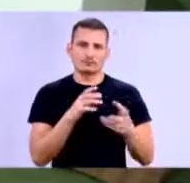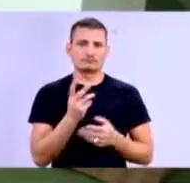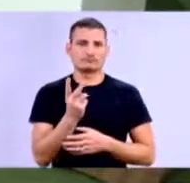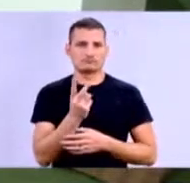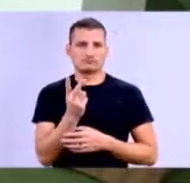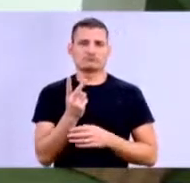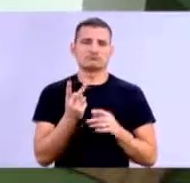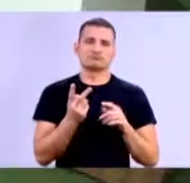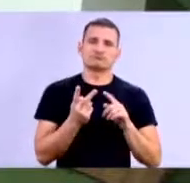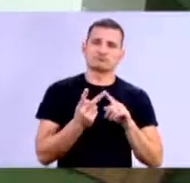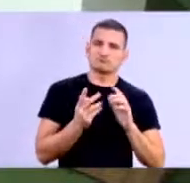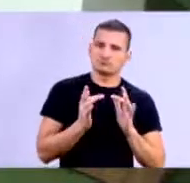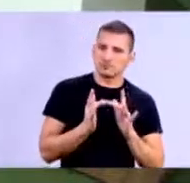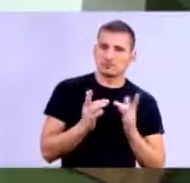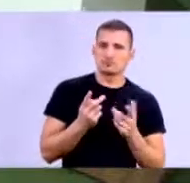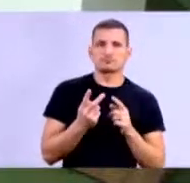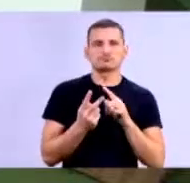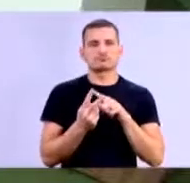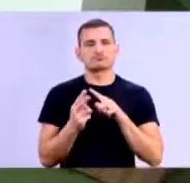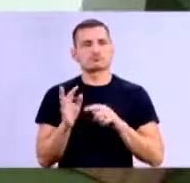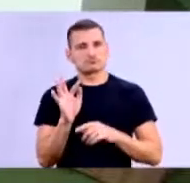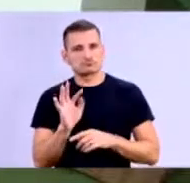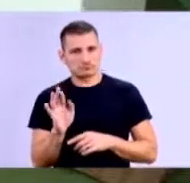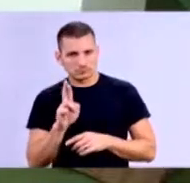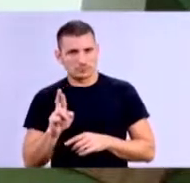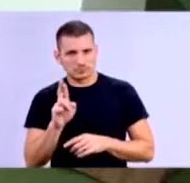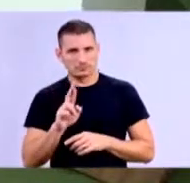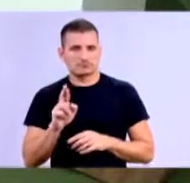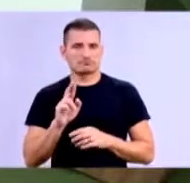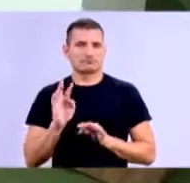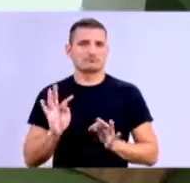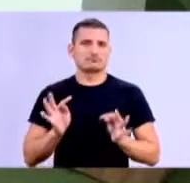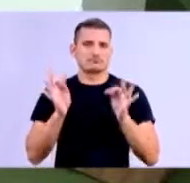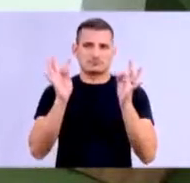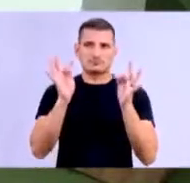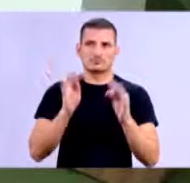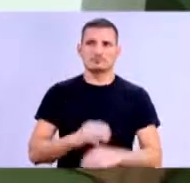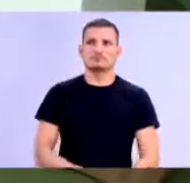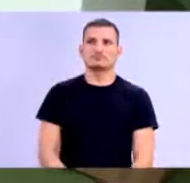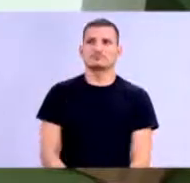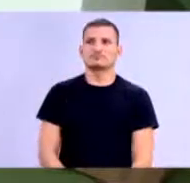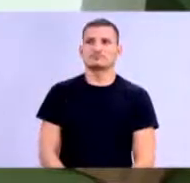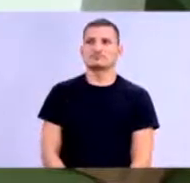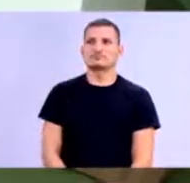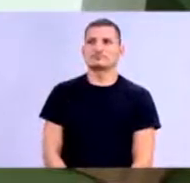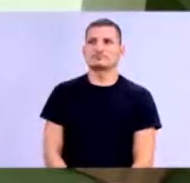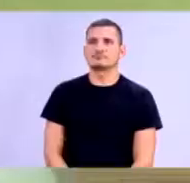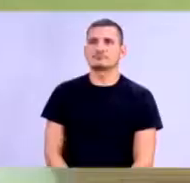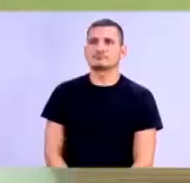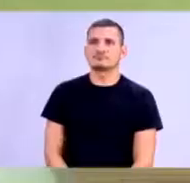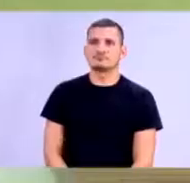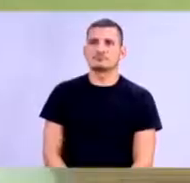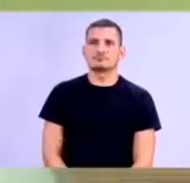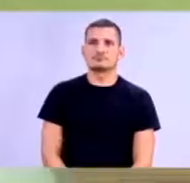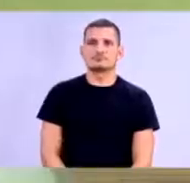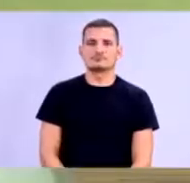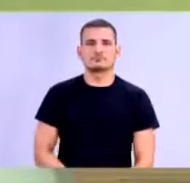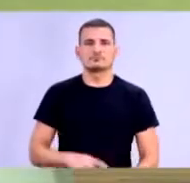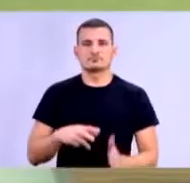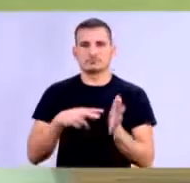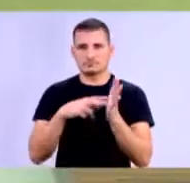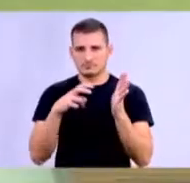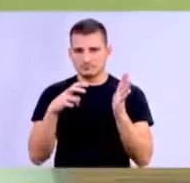o contato e a utilização exclusiva das tecnologias, não é isso? O próprio